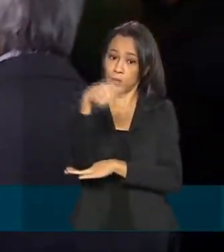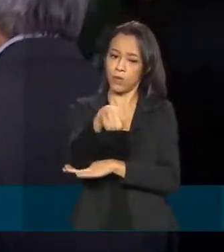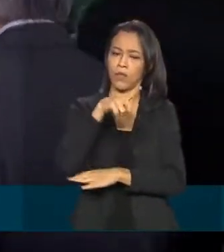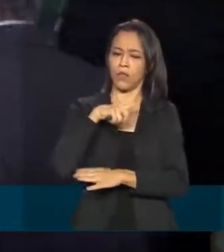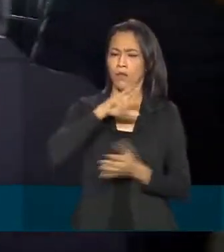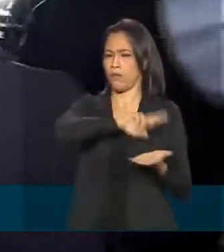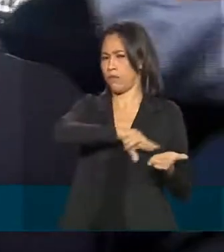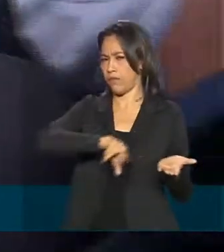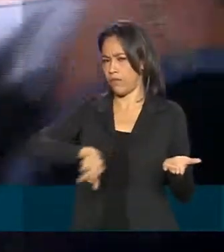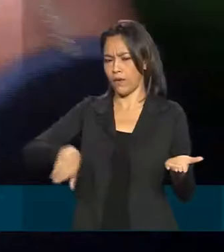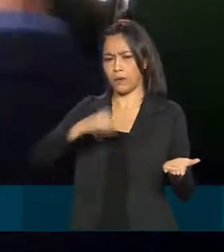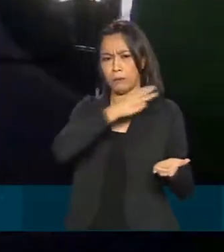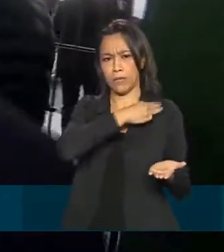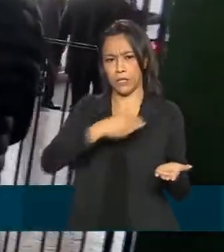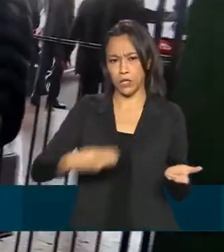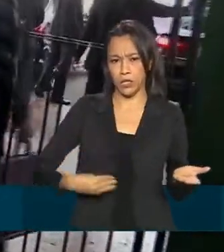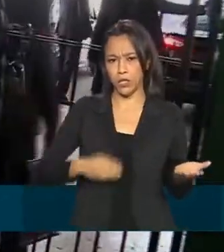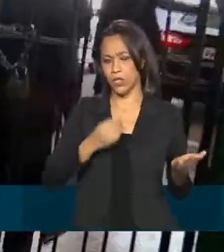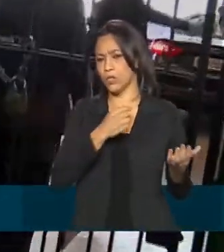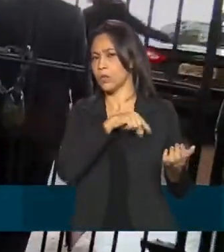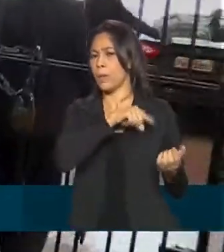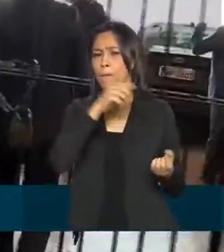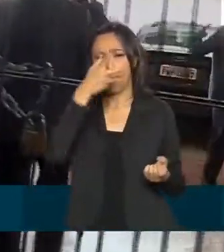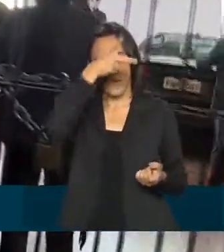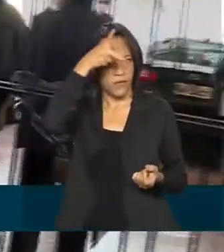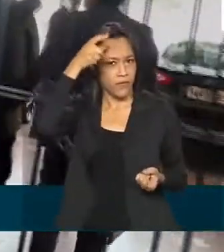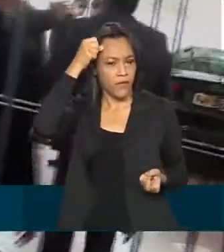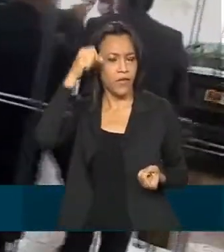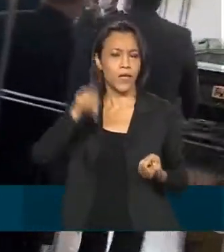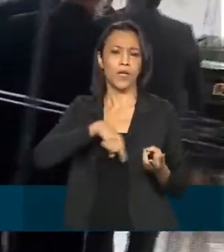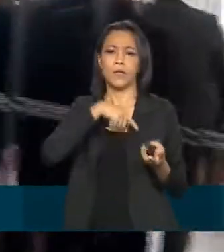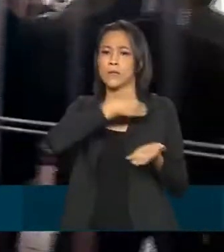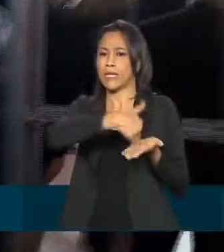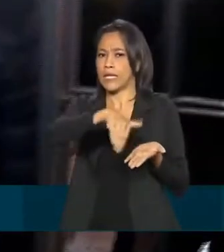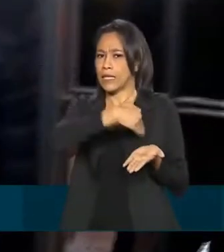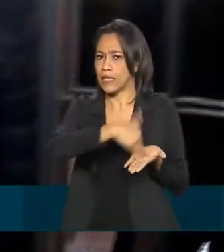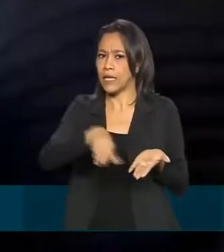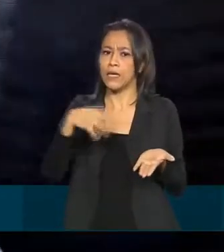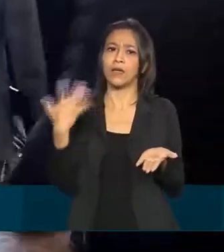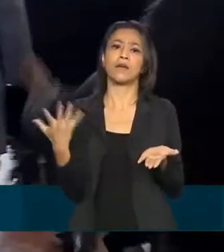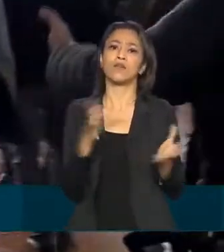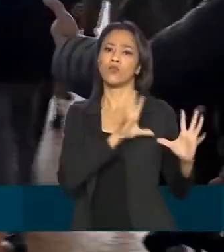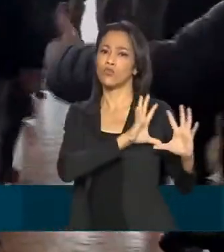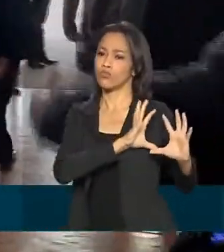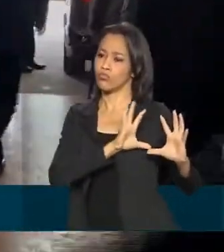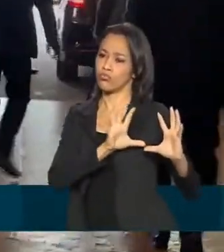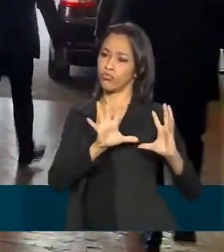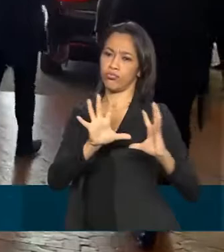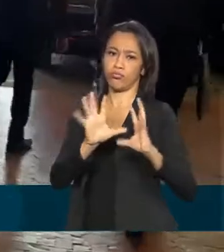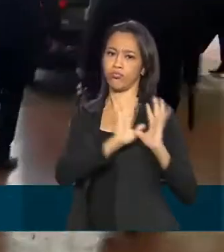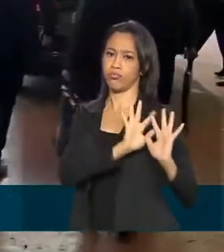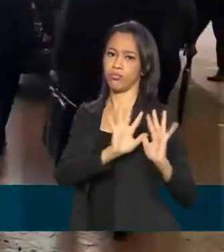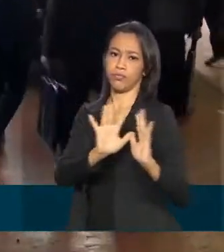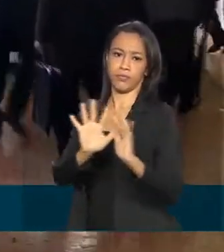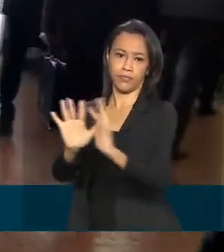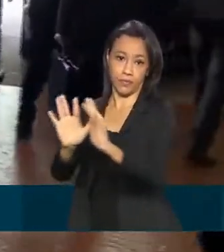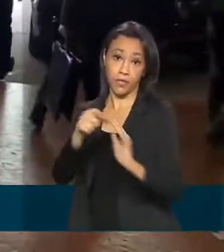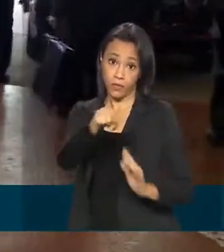vários ministros, prefeito da cidade, a secretária de educação também. E você acompanhou aqui pela TV